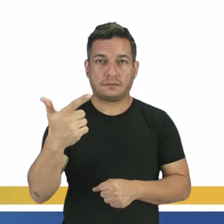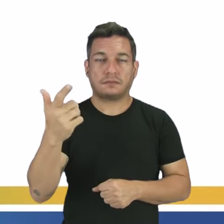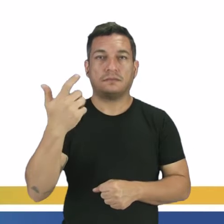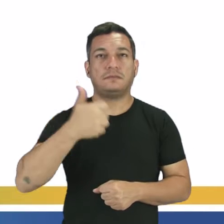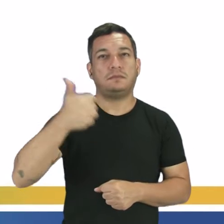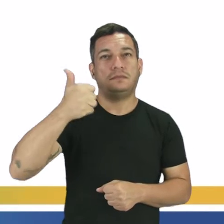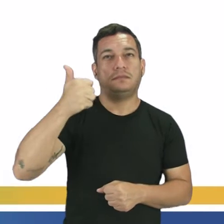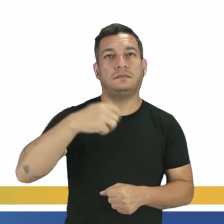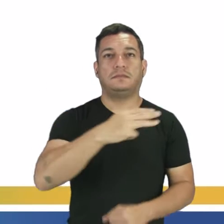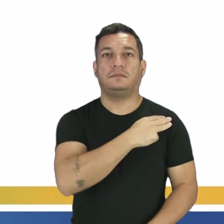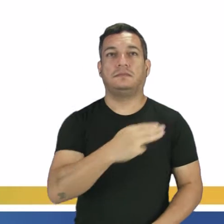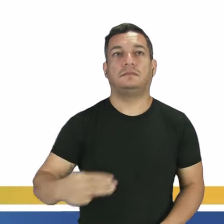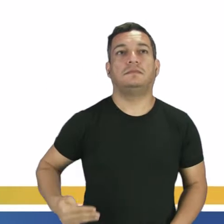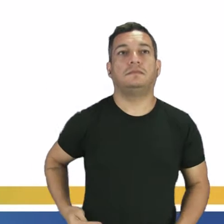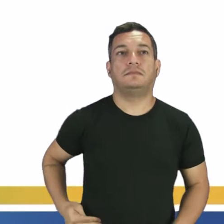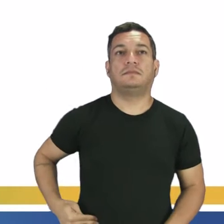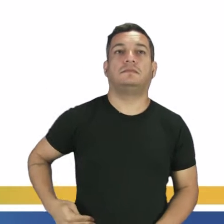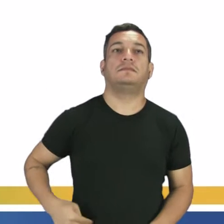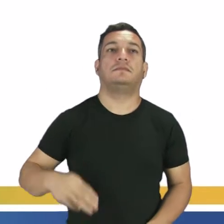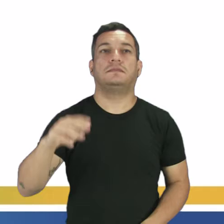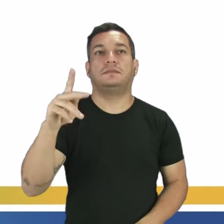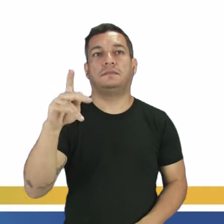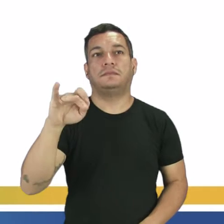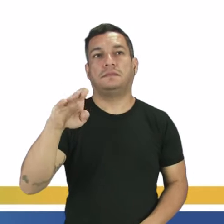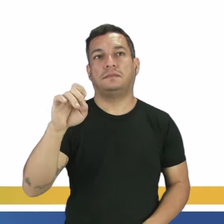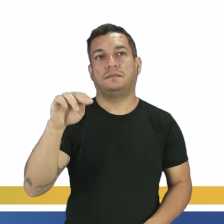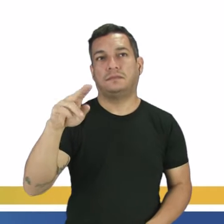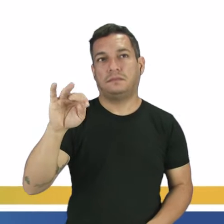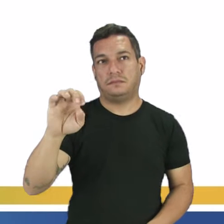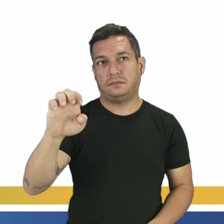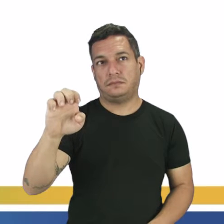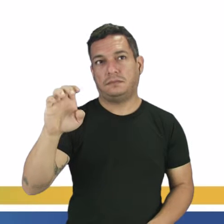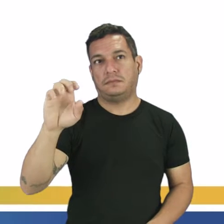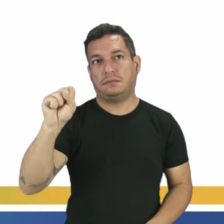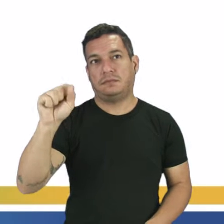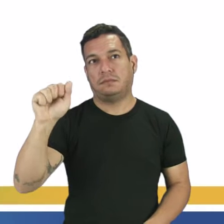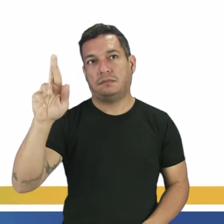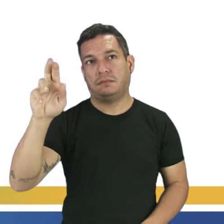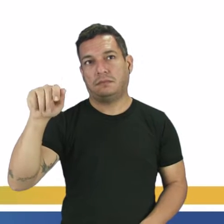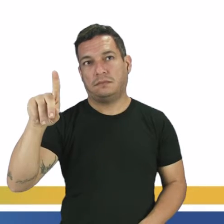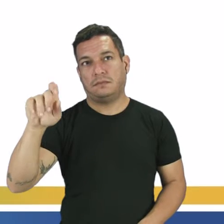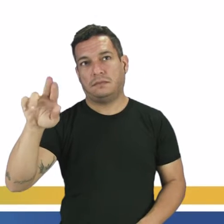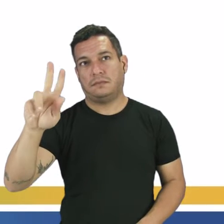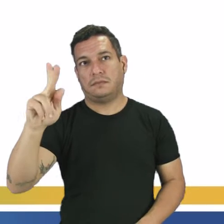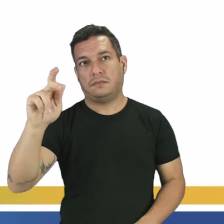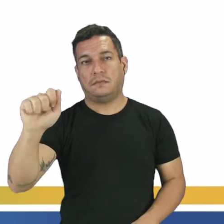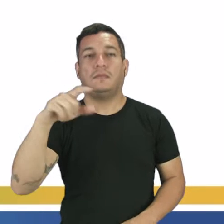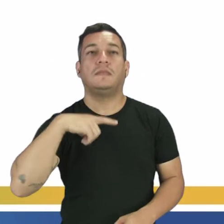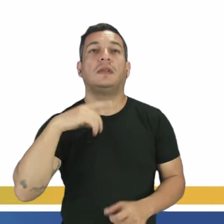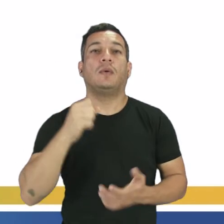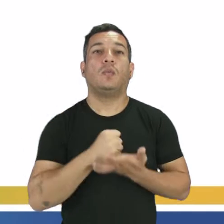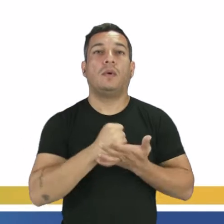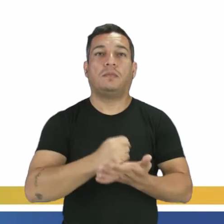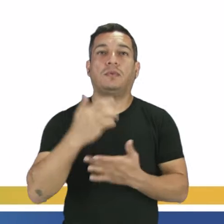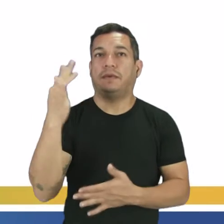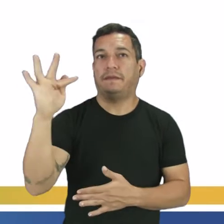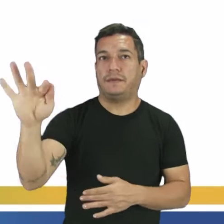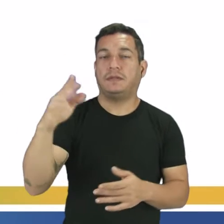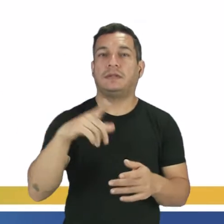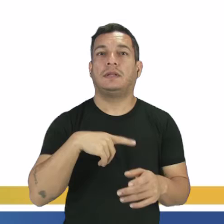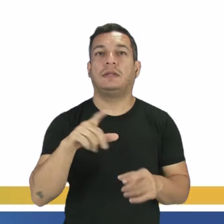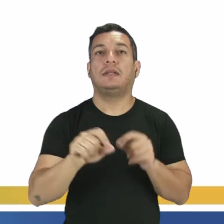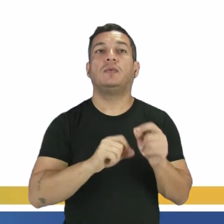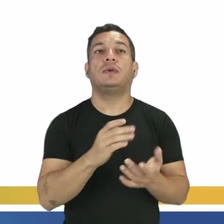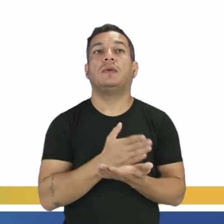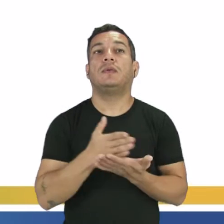de primeiro-ministro do reino de Piemonte e Sardenha. Com o apoio da França, Cavour deu